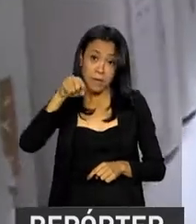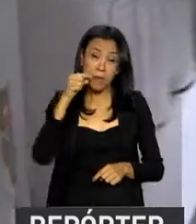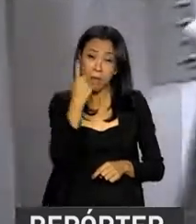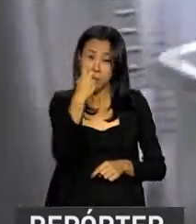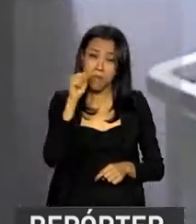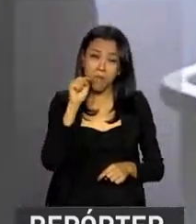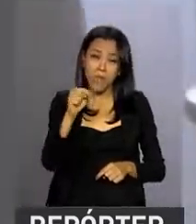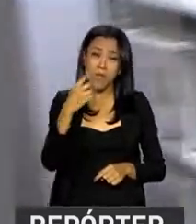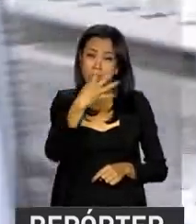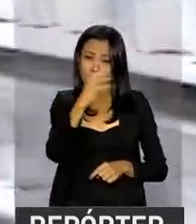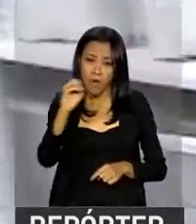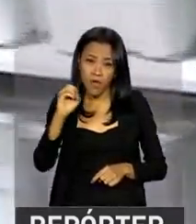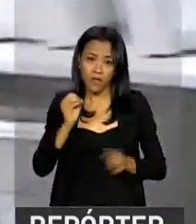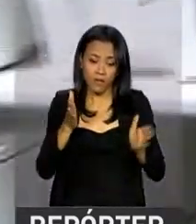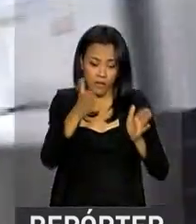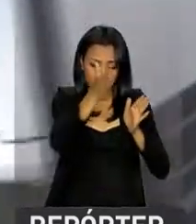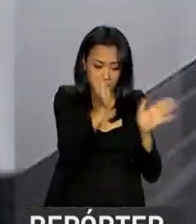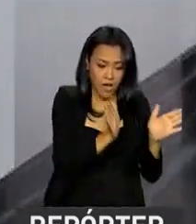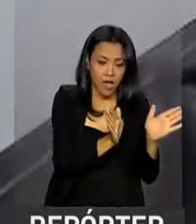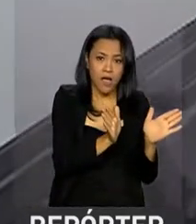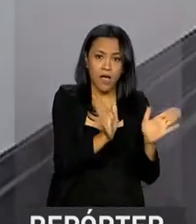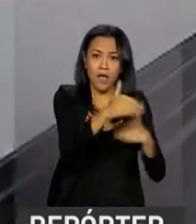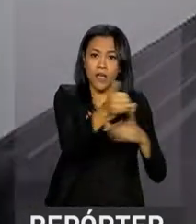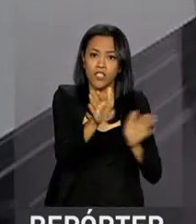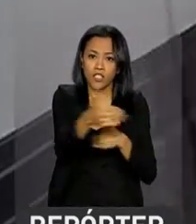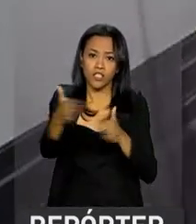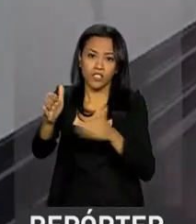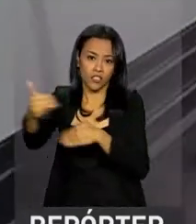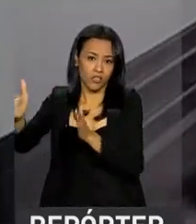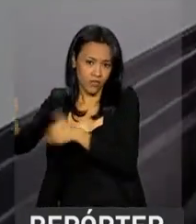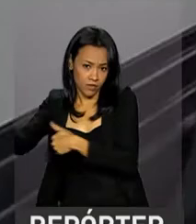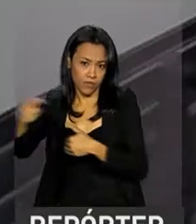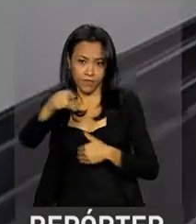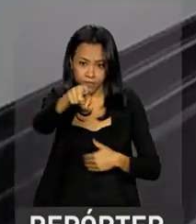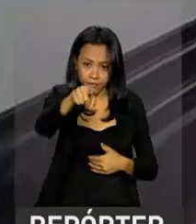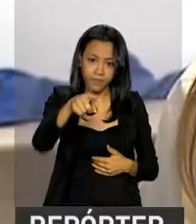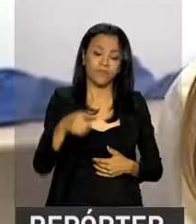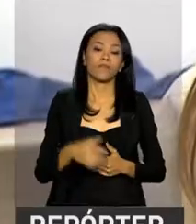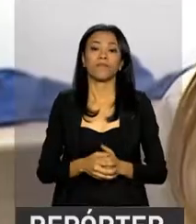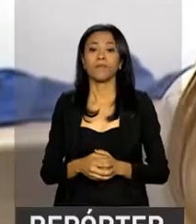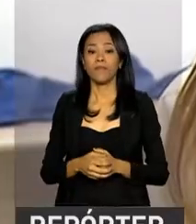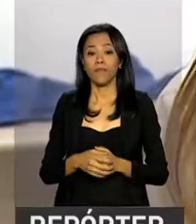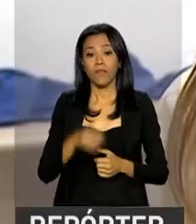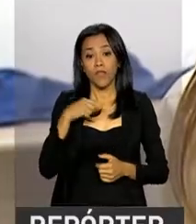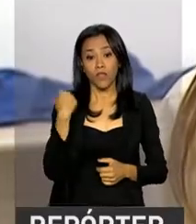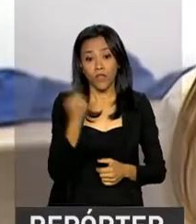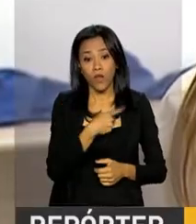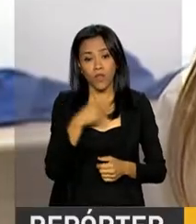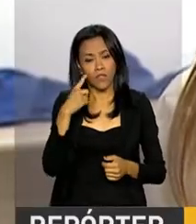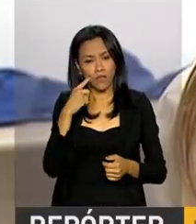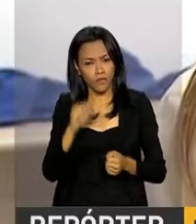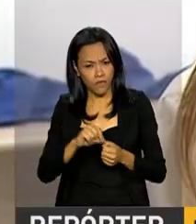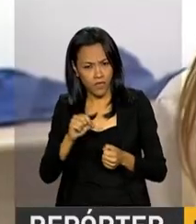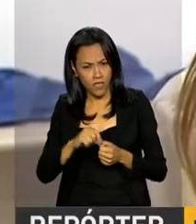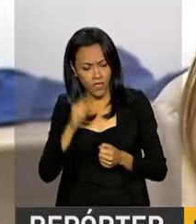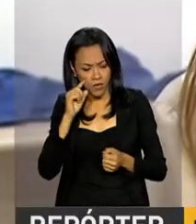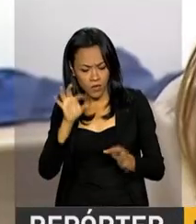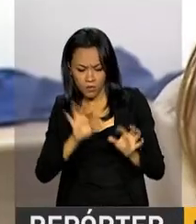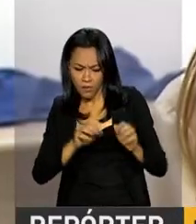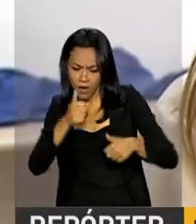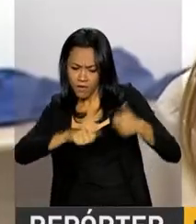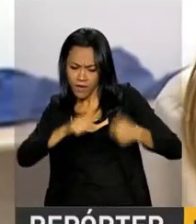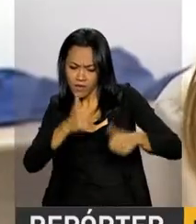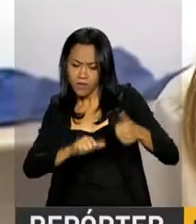restos mortais de corpos que foram exumados dessa vala clandestina a gente faz uma análise dos marcadores de